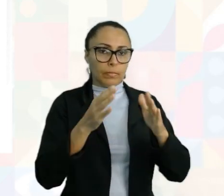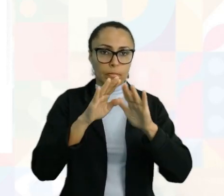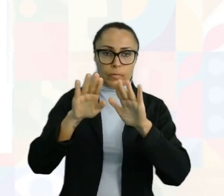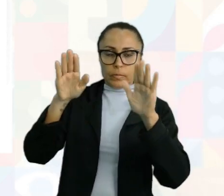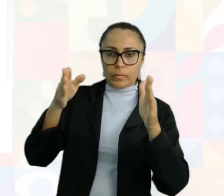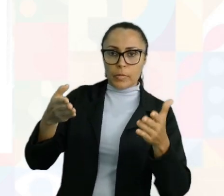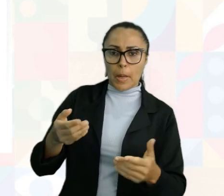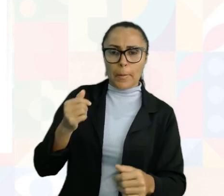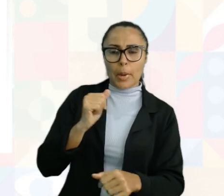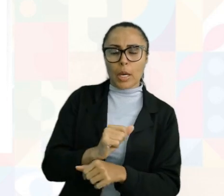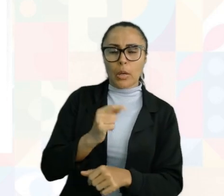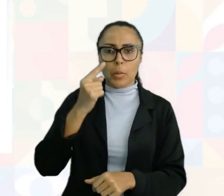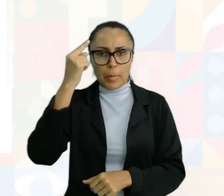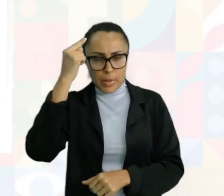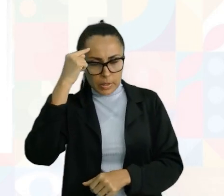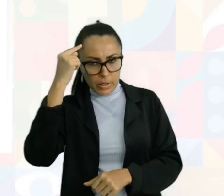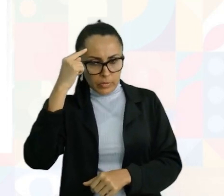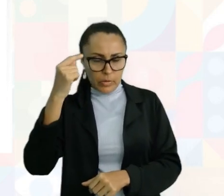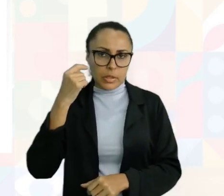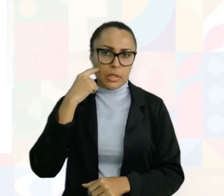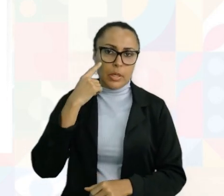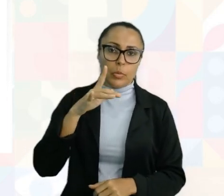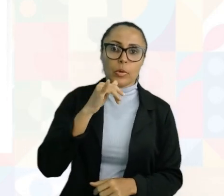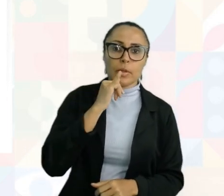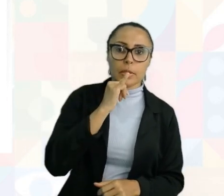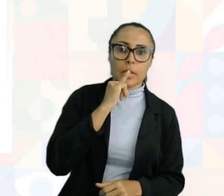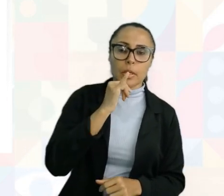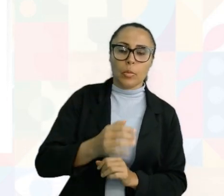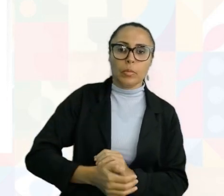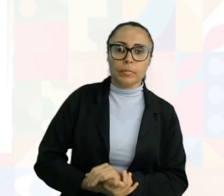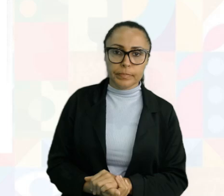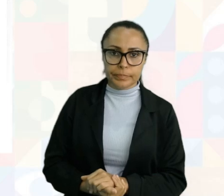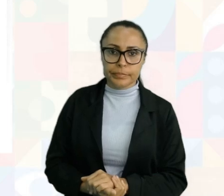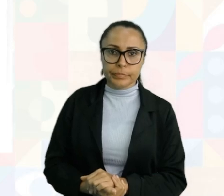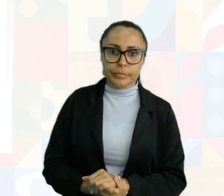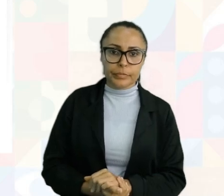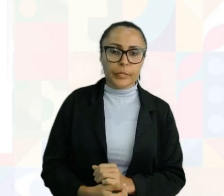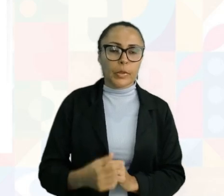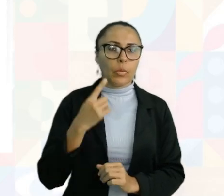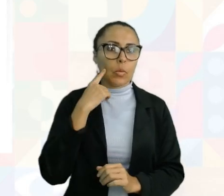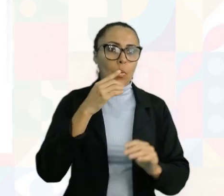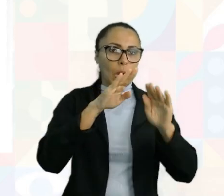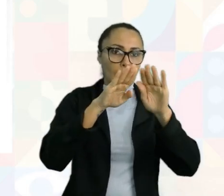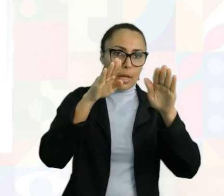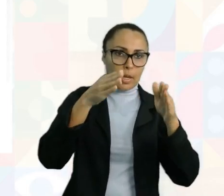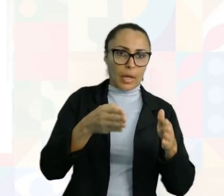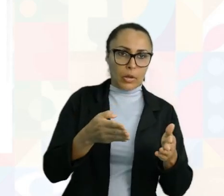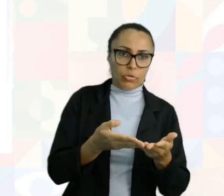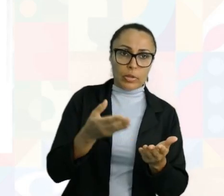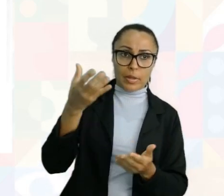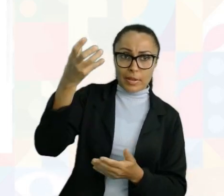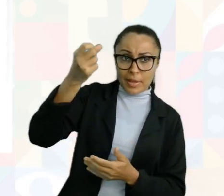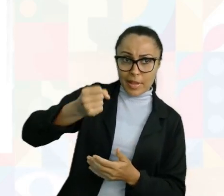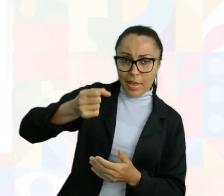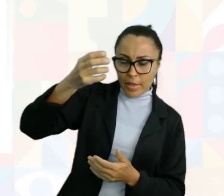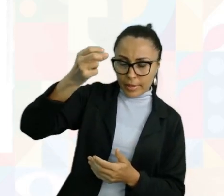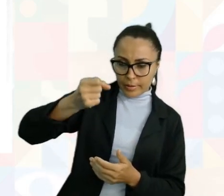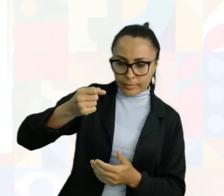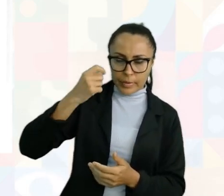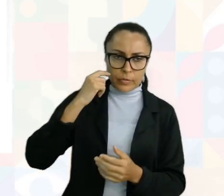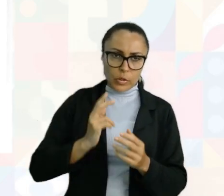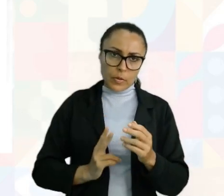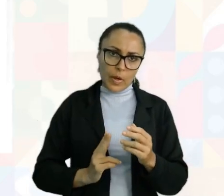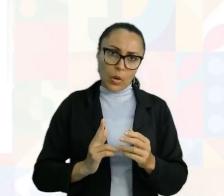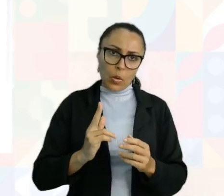pensar, se você pegar uma caixa, por exemplo, uma caixa de leite, se você recortar como é que ela